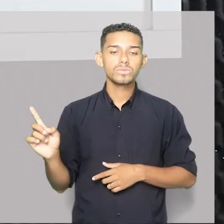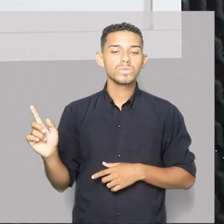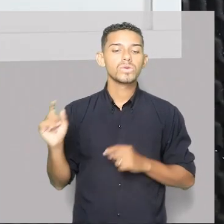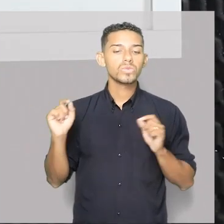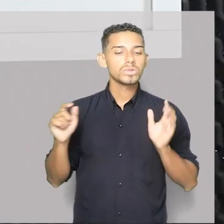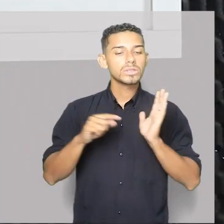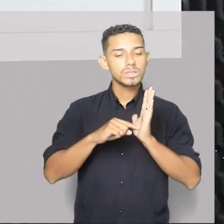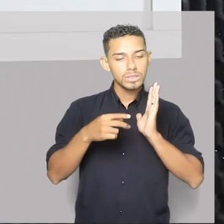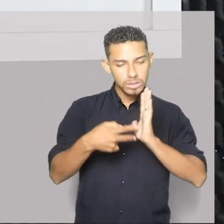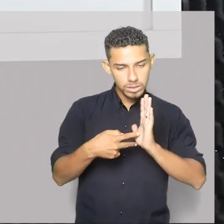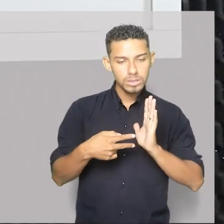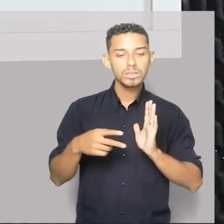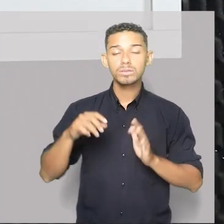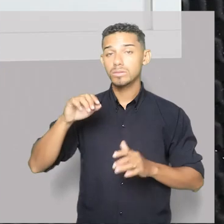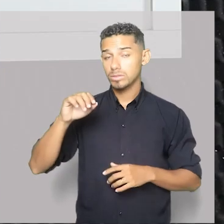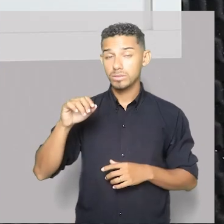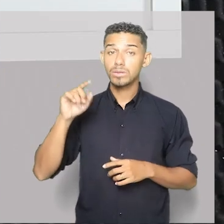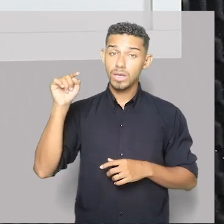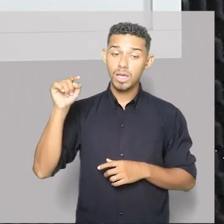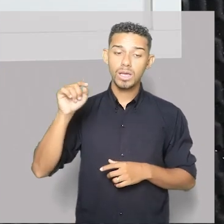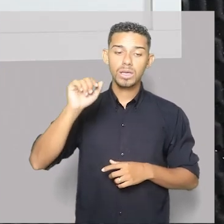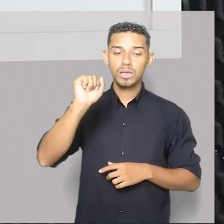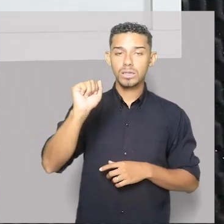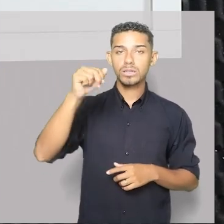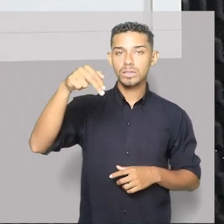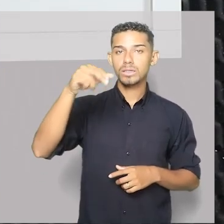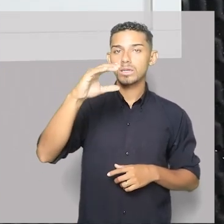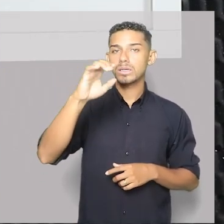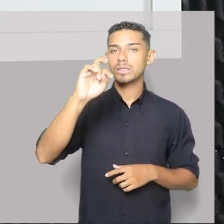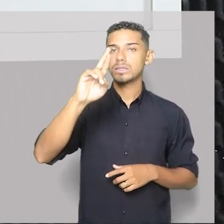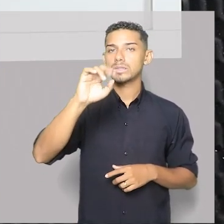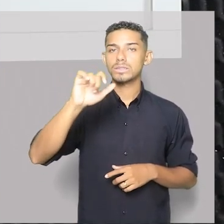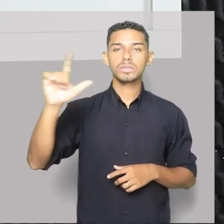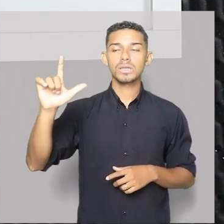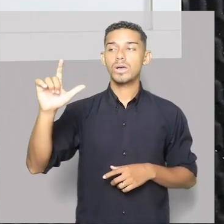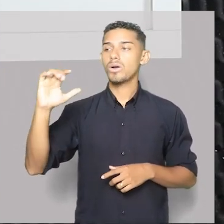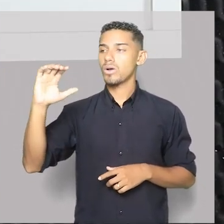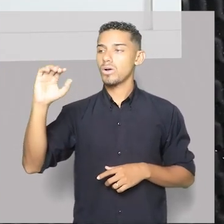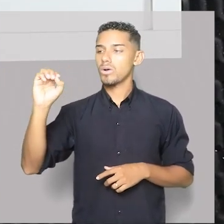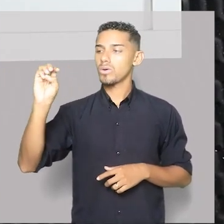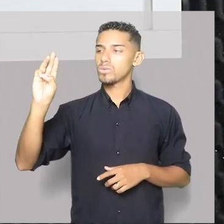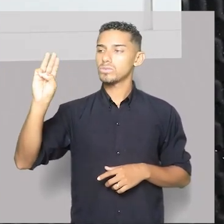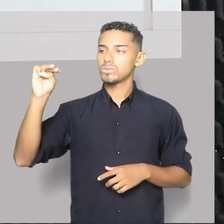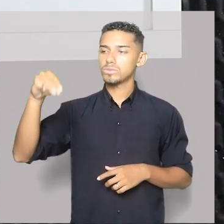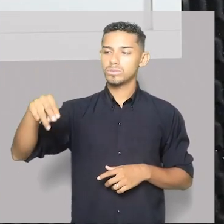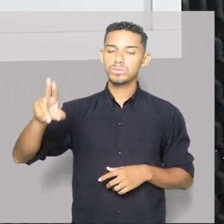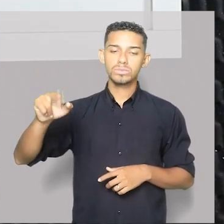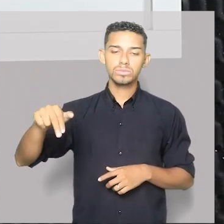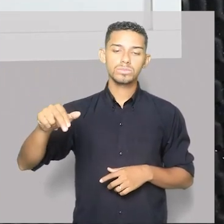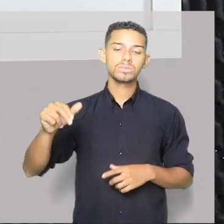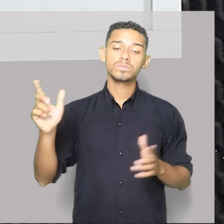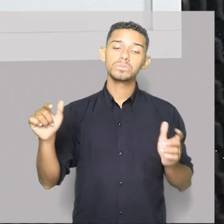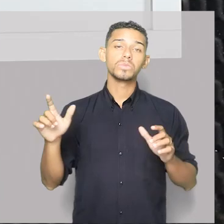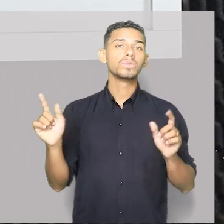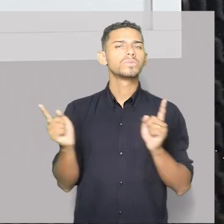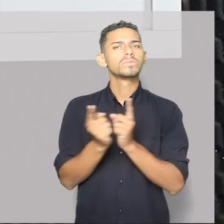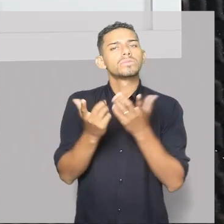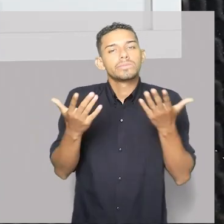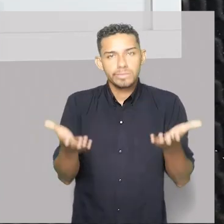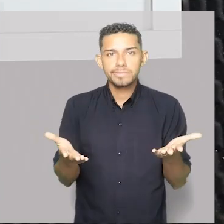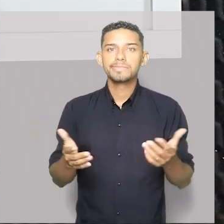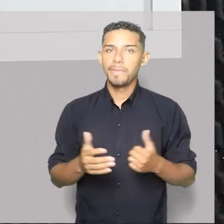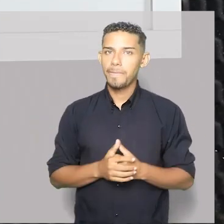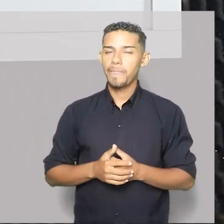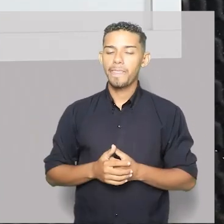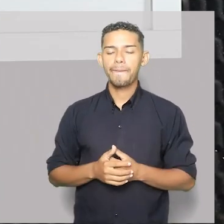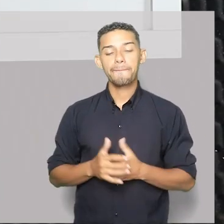que é representado ali pelo nó, por esse ponto, é o ancestral comum aos indivíduos que estão por ali, certo? Então,